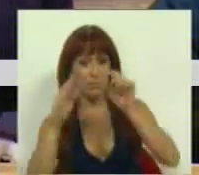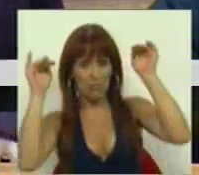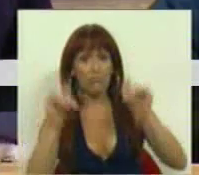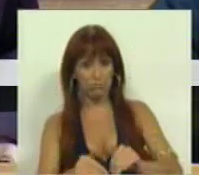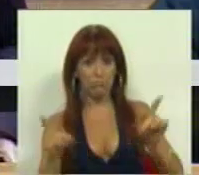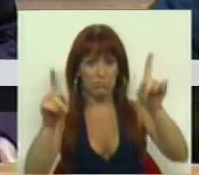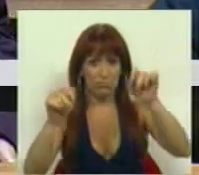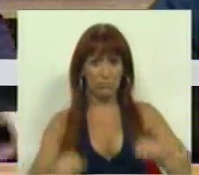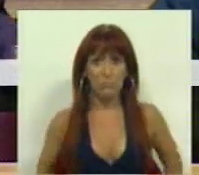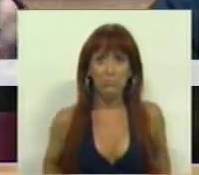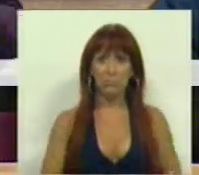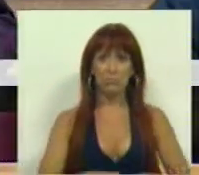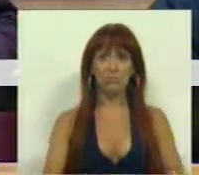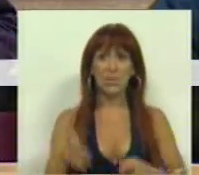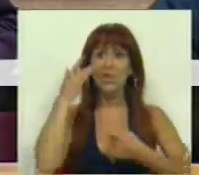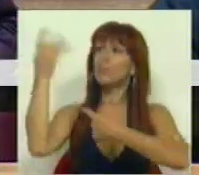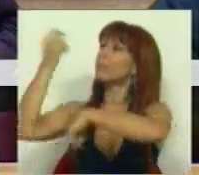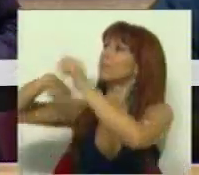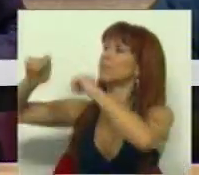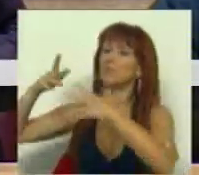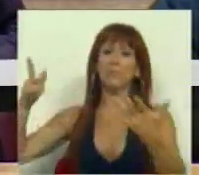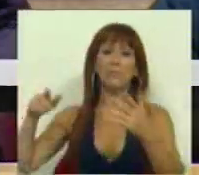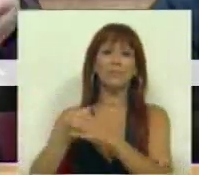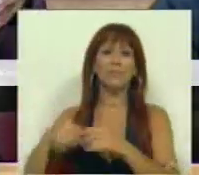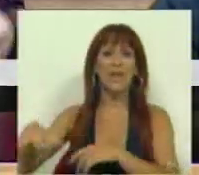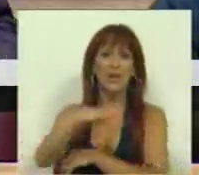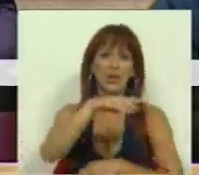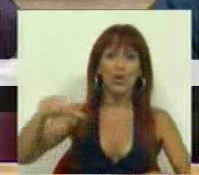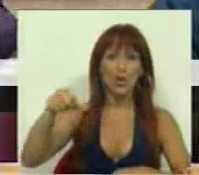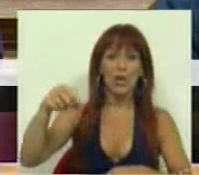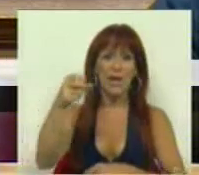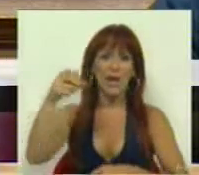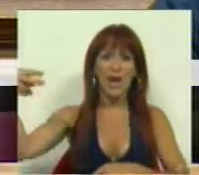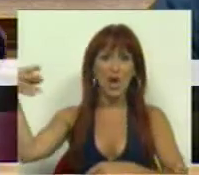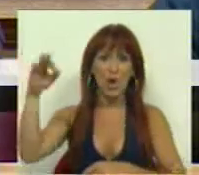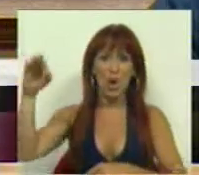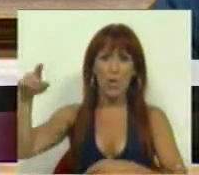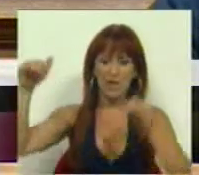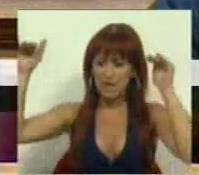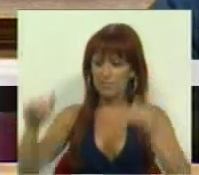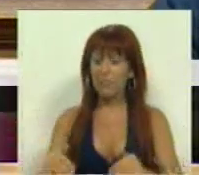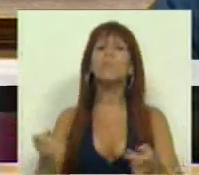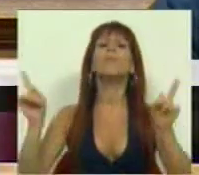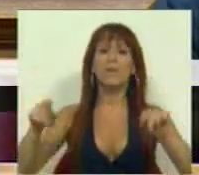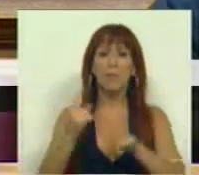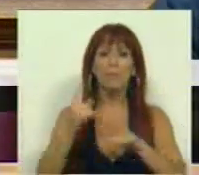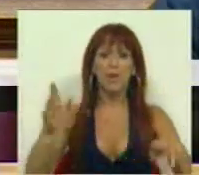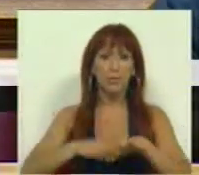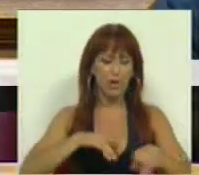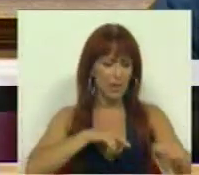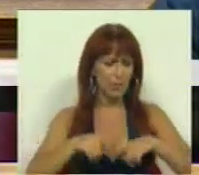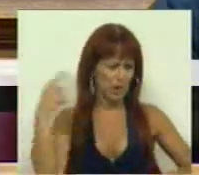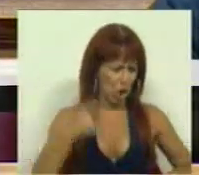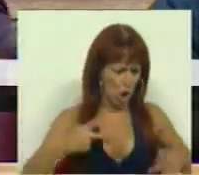cair as as exportações para a zona Euro estão a cair e estão a cair também porque a política de